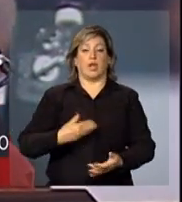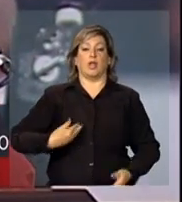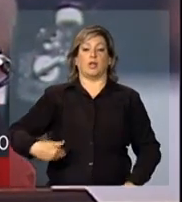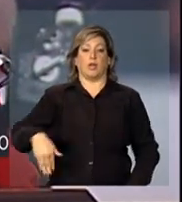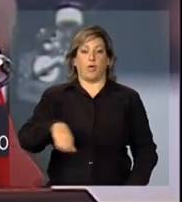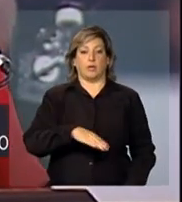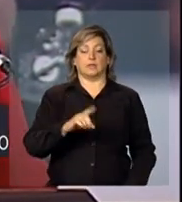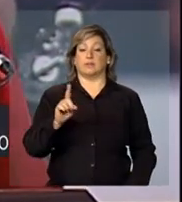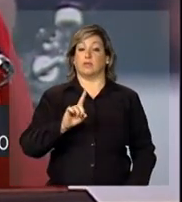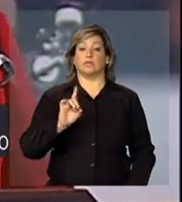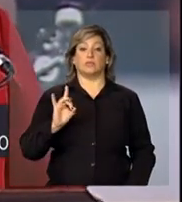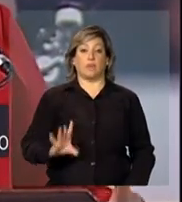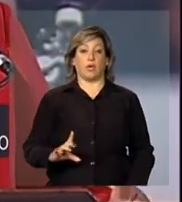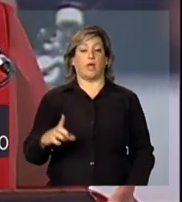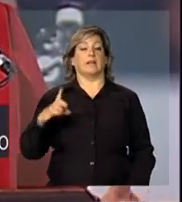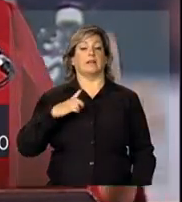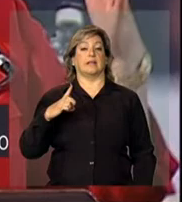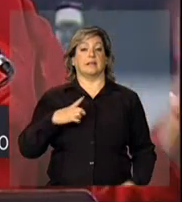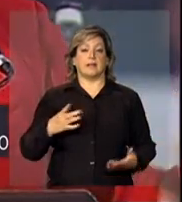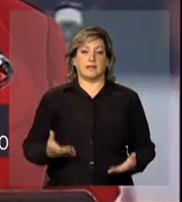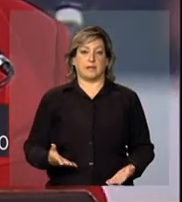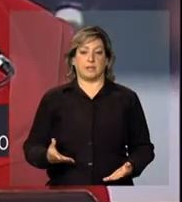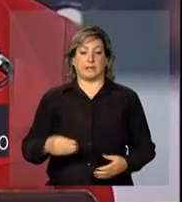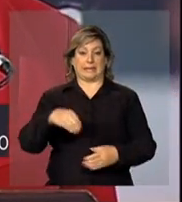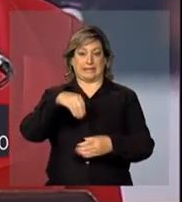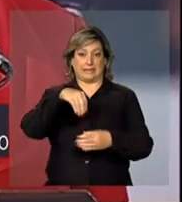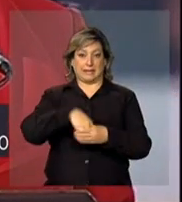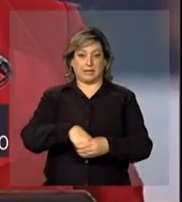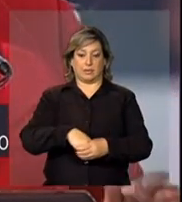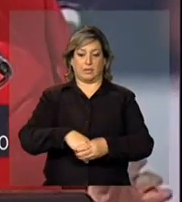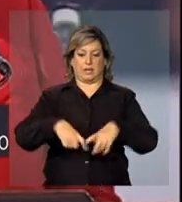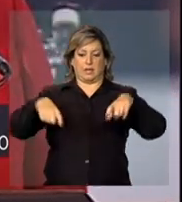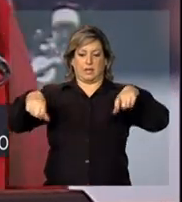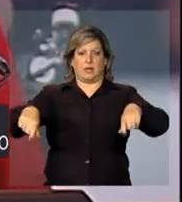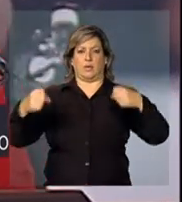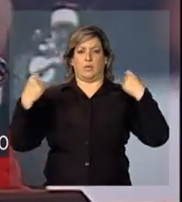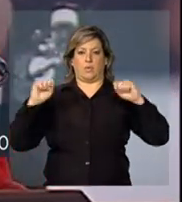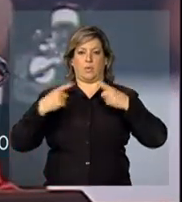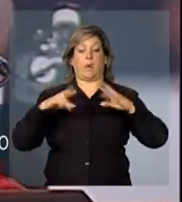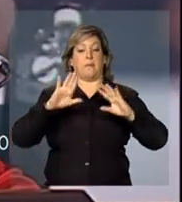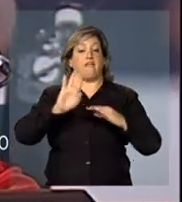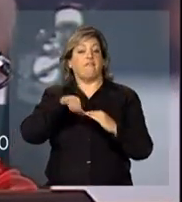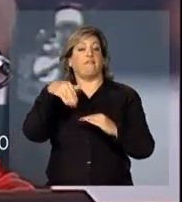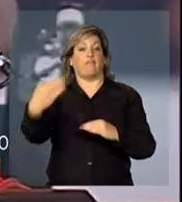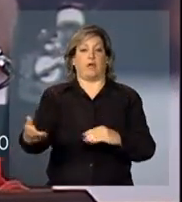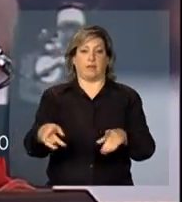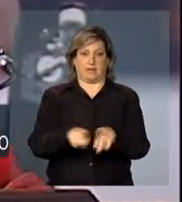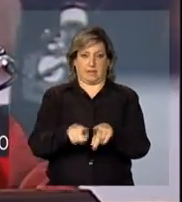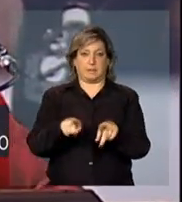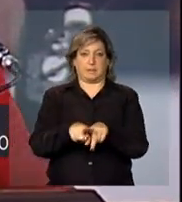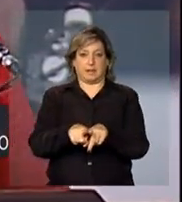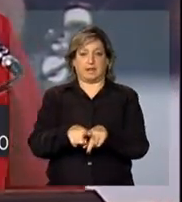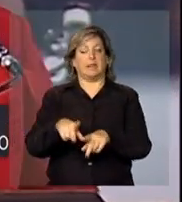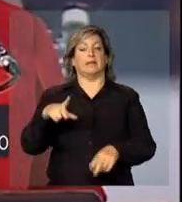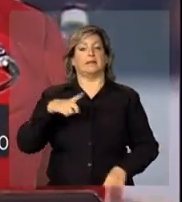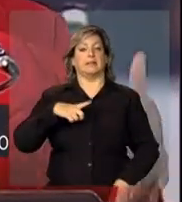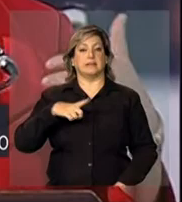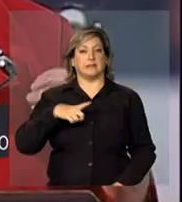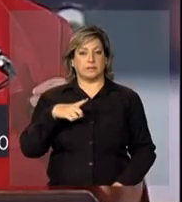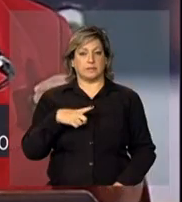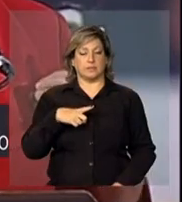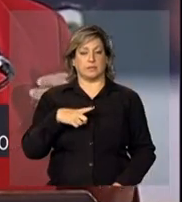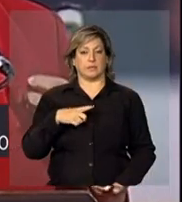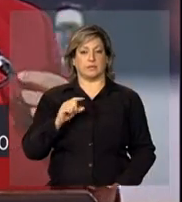só nós tenhamos dentro das quadras mas fora delas também tenhamos